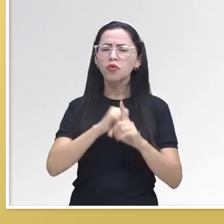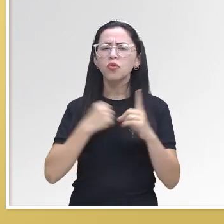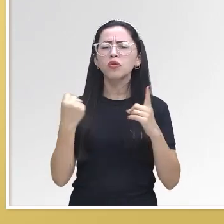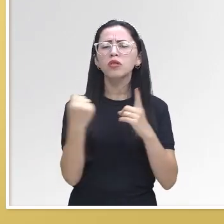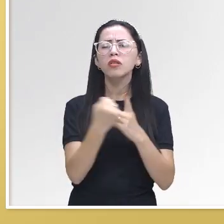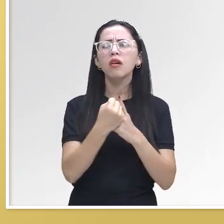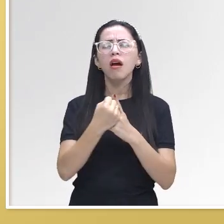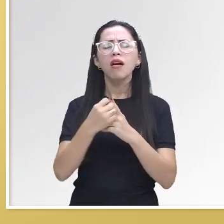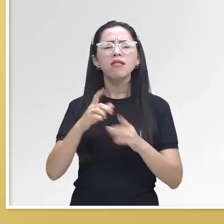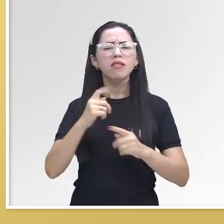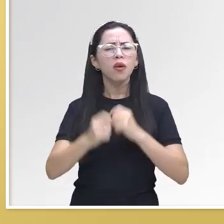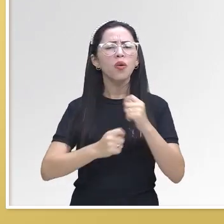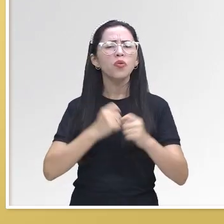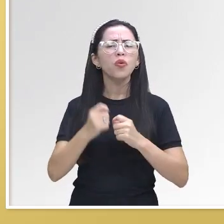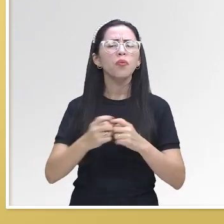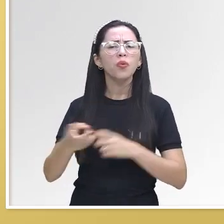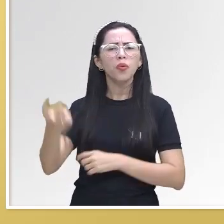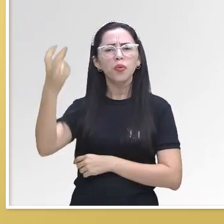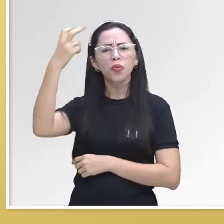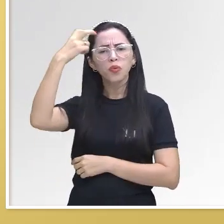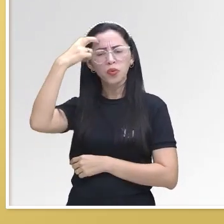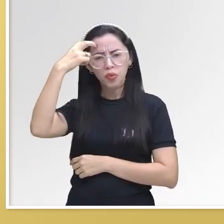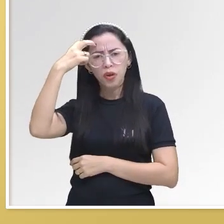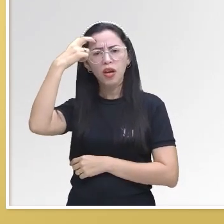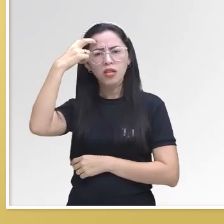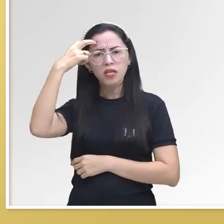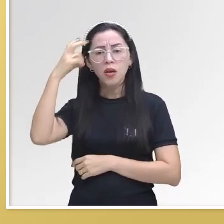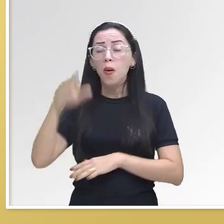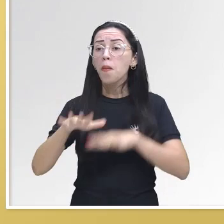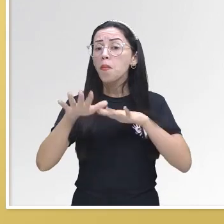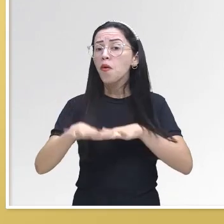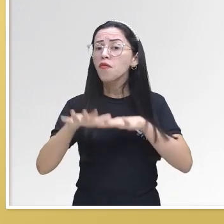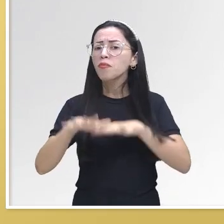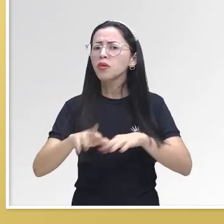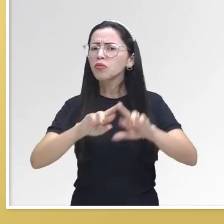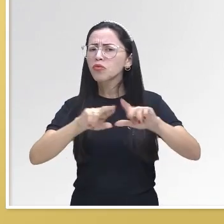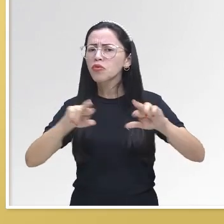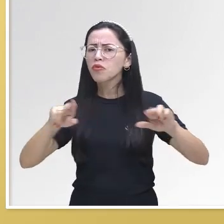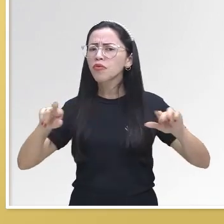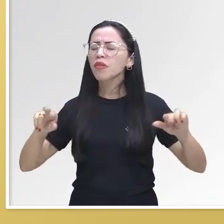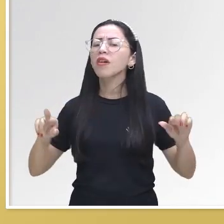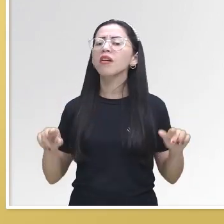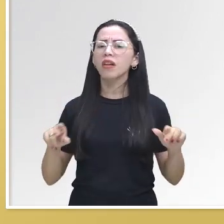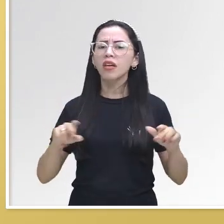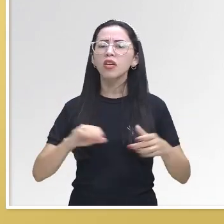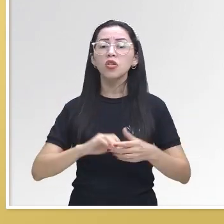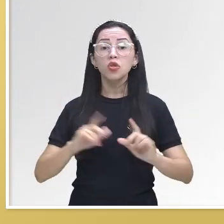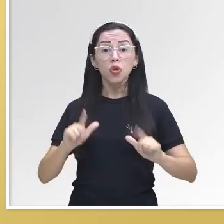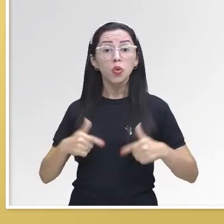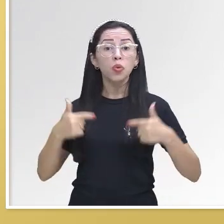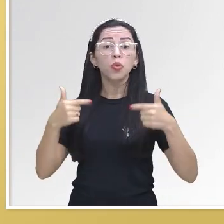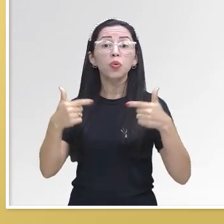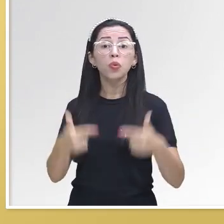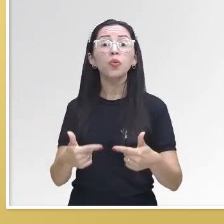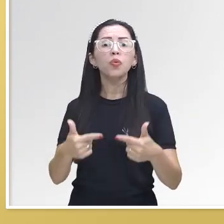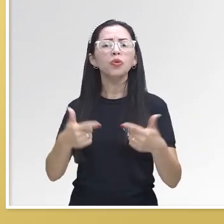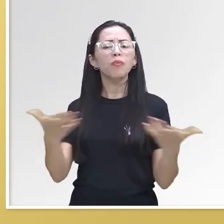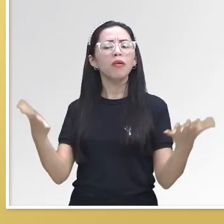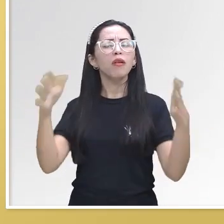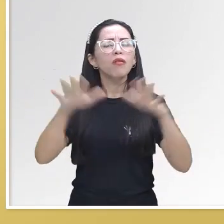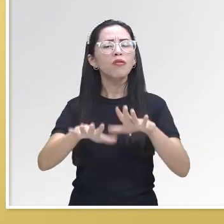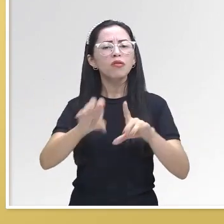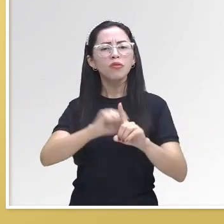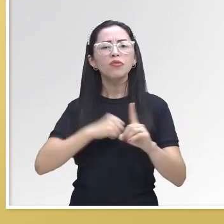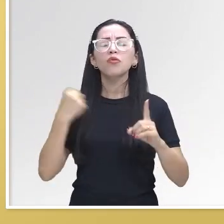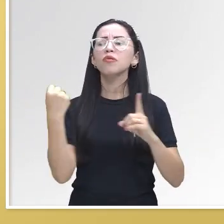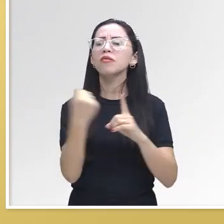culturais, multiplicidade de movimentos sociais e identitários em luta pela inclusão social.